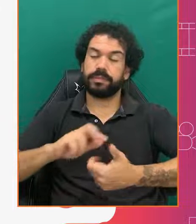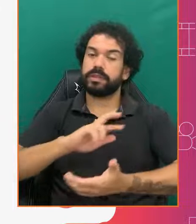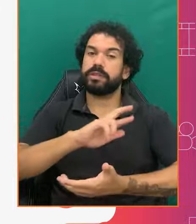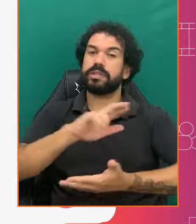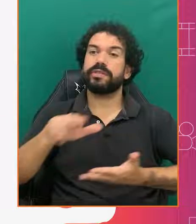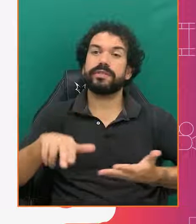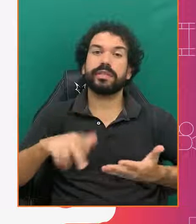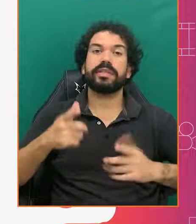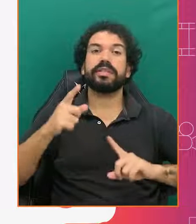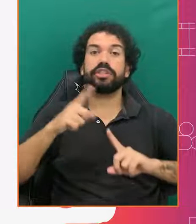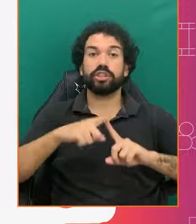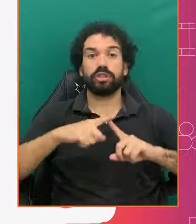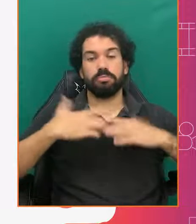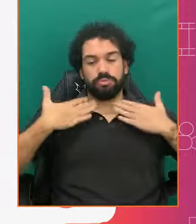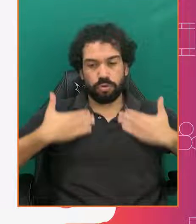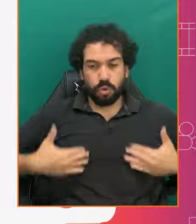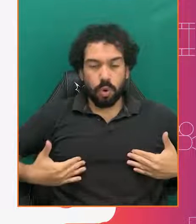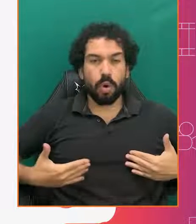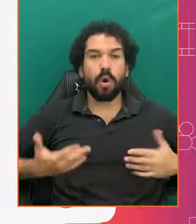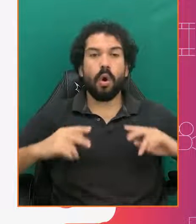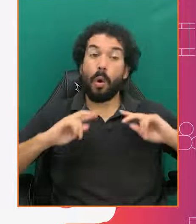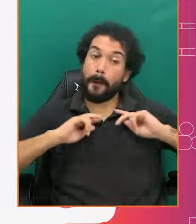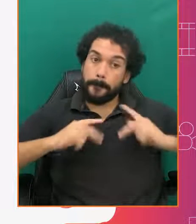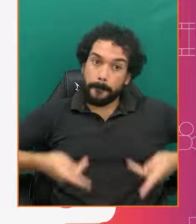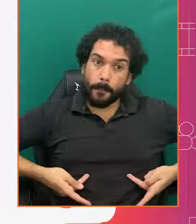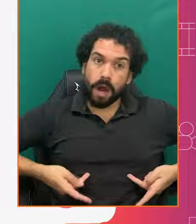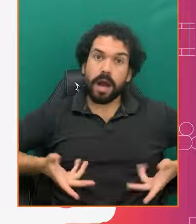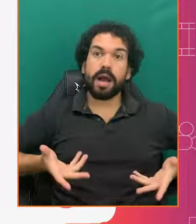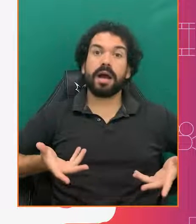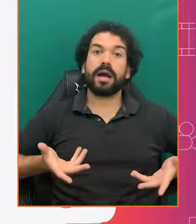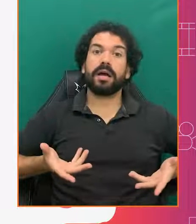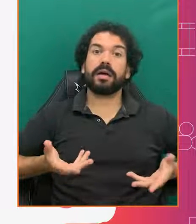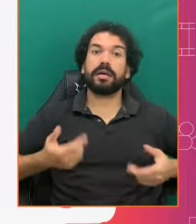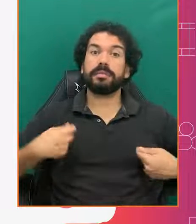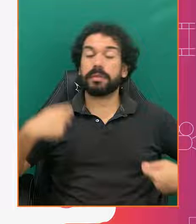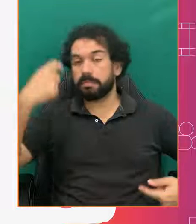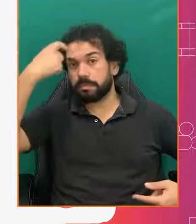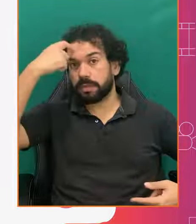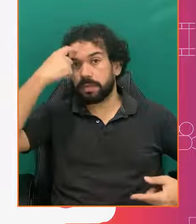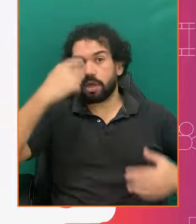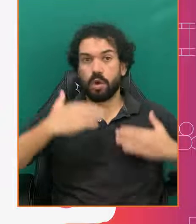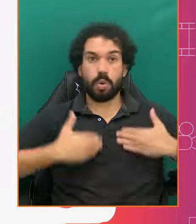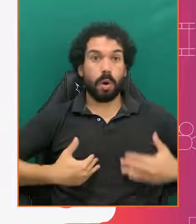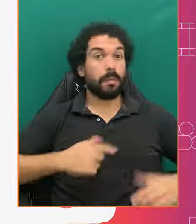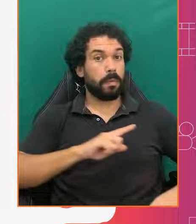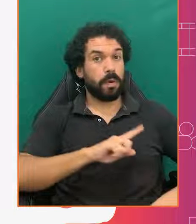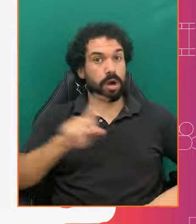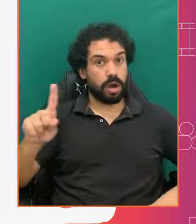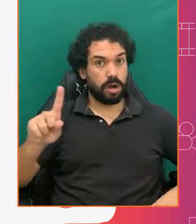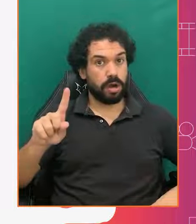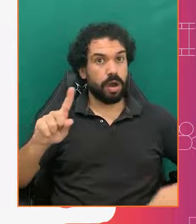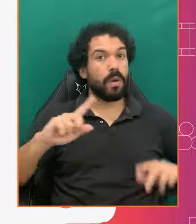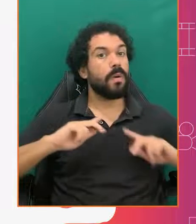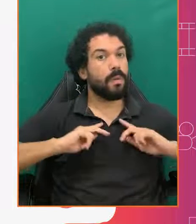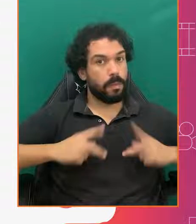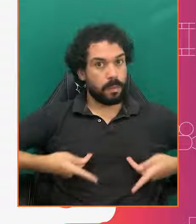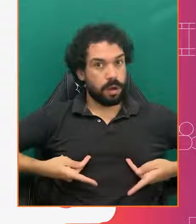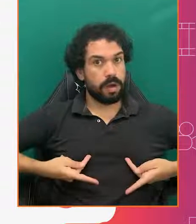os diferentes biotipos humanos, pensar também nos corpos não